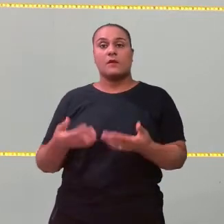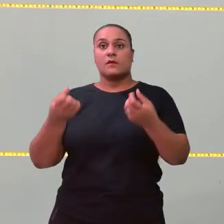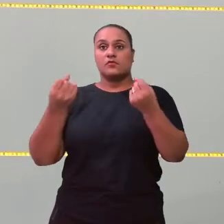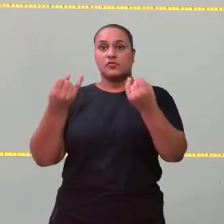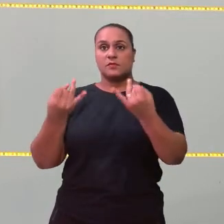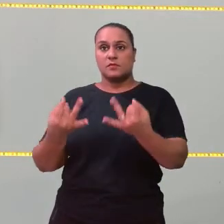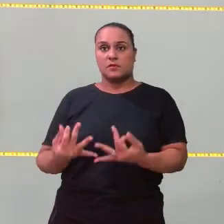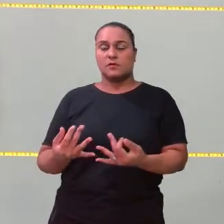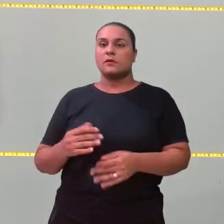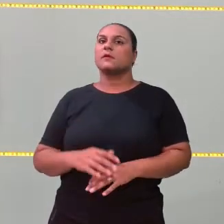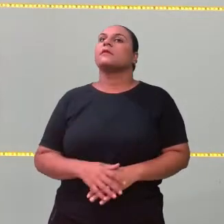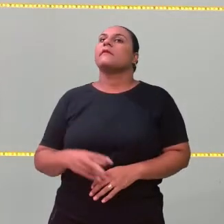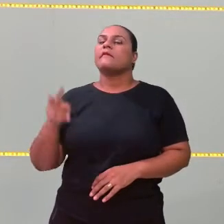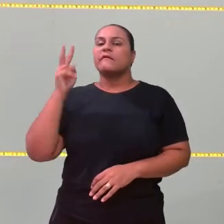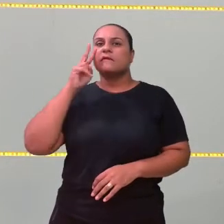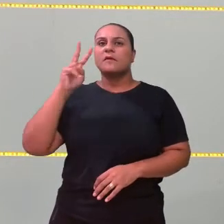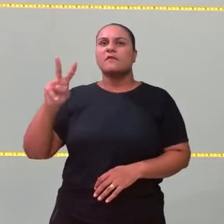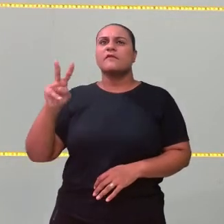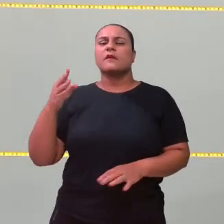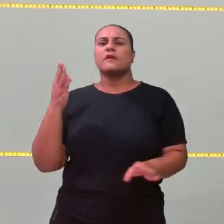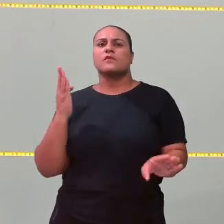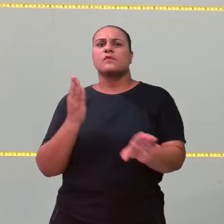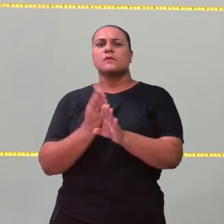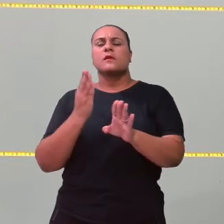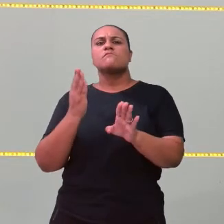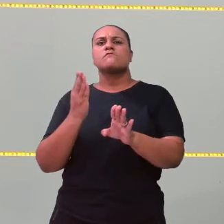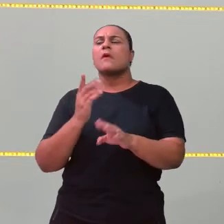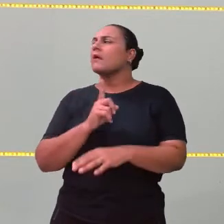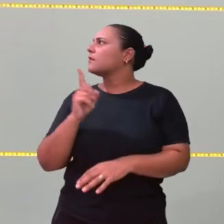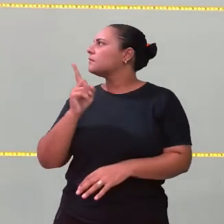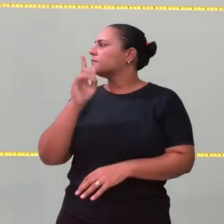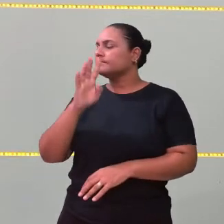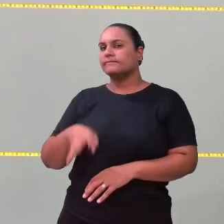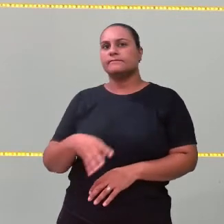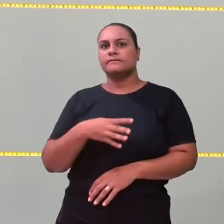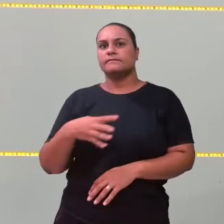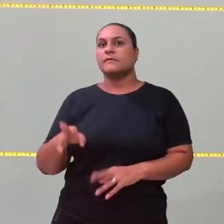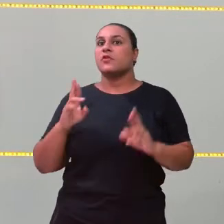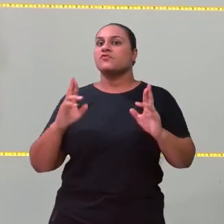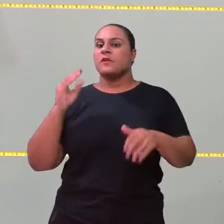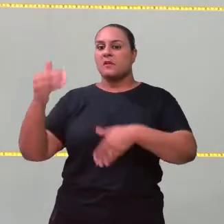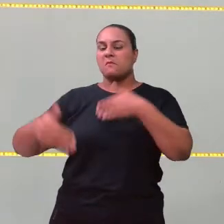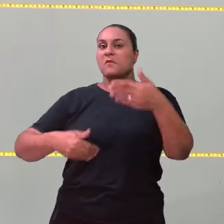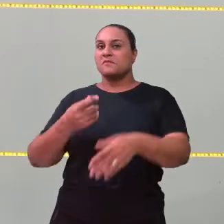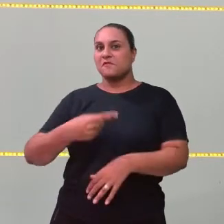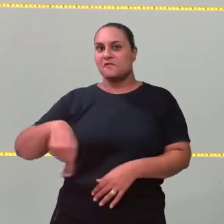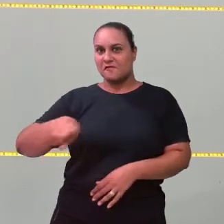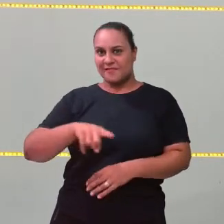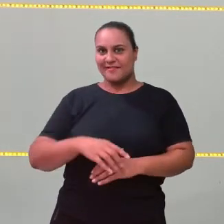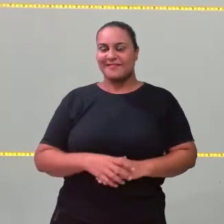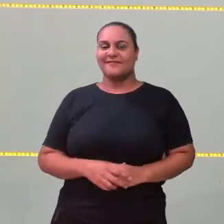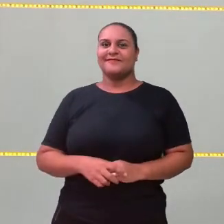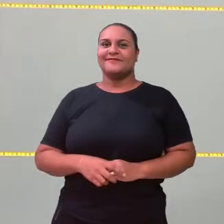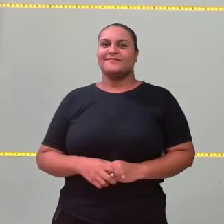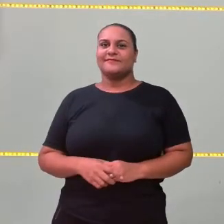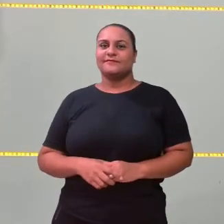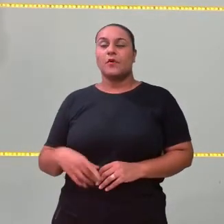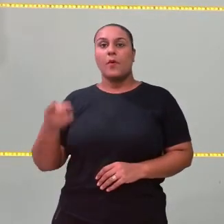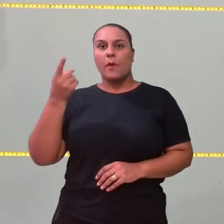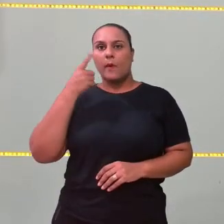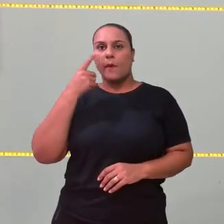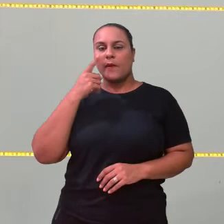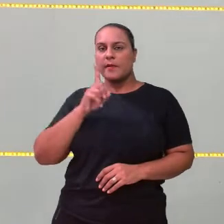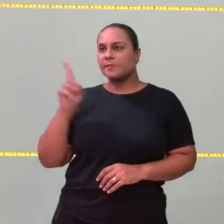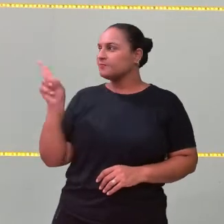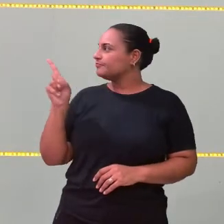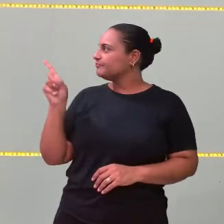sobre isso, vamos ver o que a gente consegue identificar nessa tabela. Conto com a participação de vocês aí em casa. Olhando para a